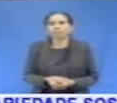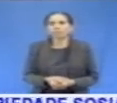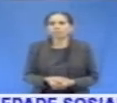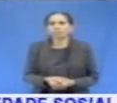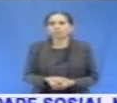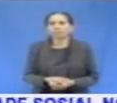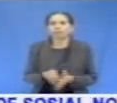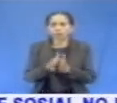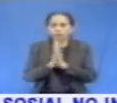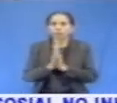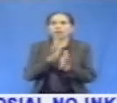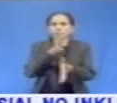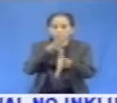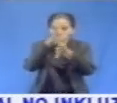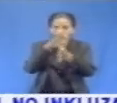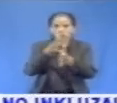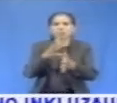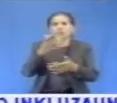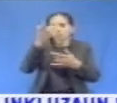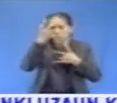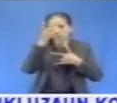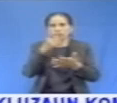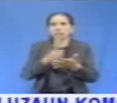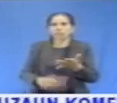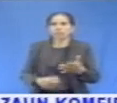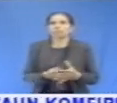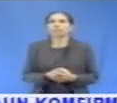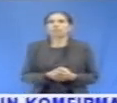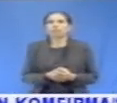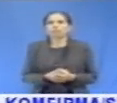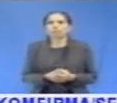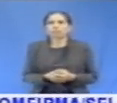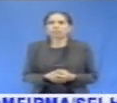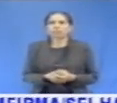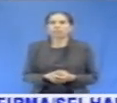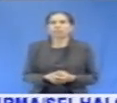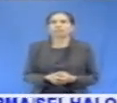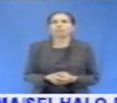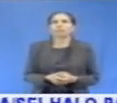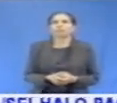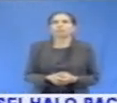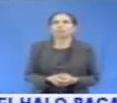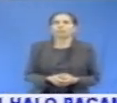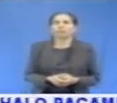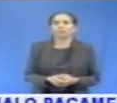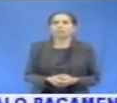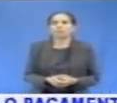Amanda. E a seguida. E a pulmão gá, e a cabo gá. É para ir dar a equipe e cruzar bem.